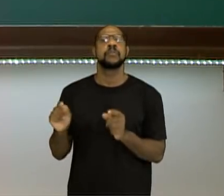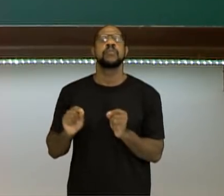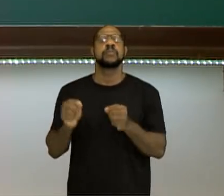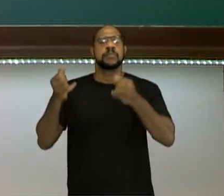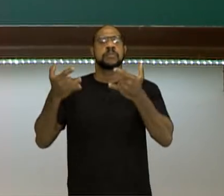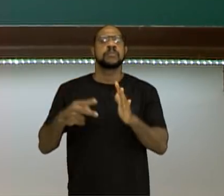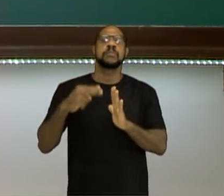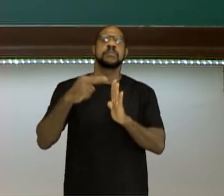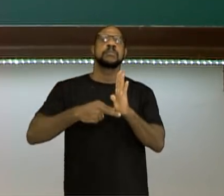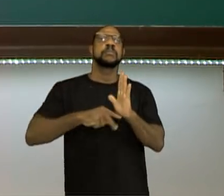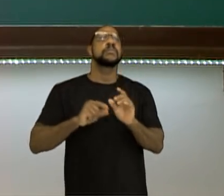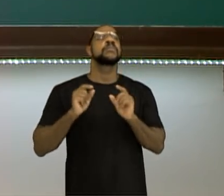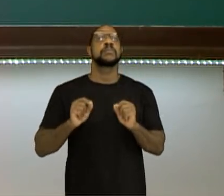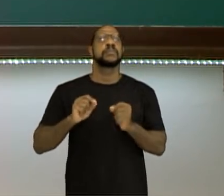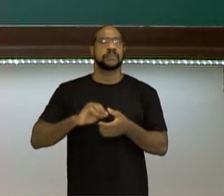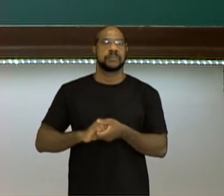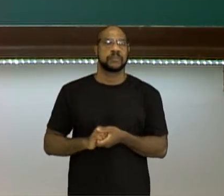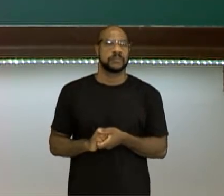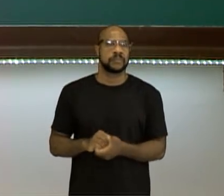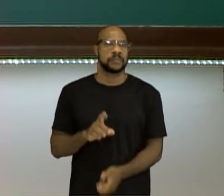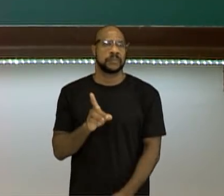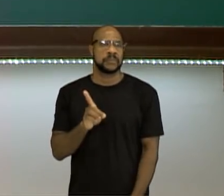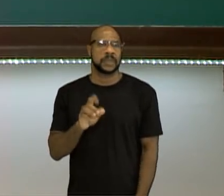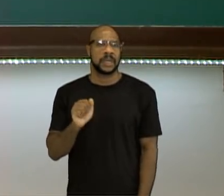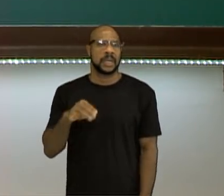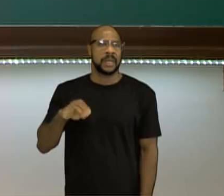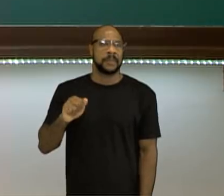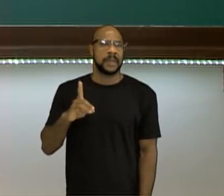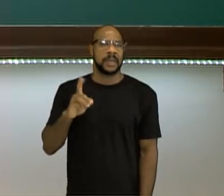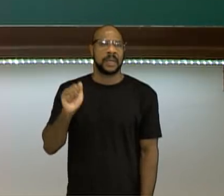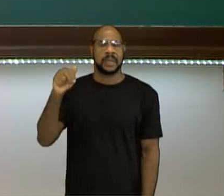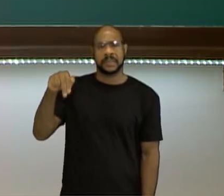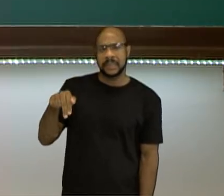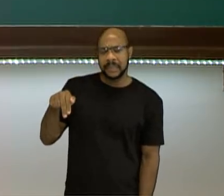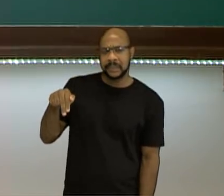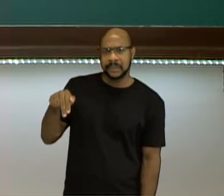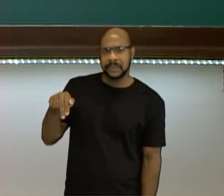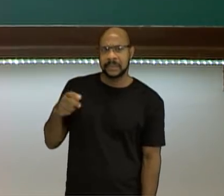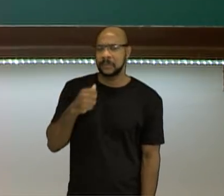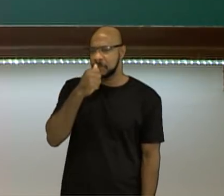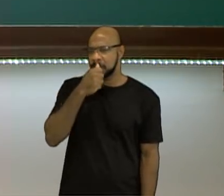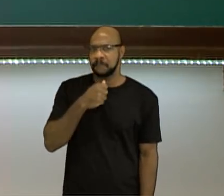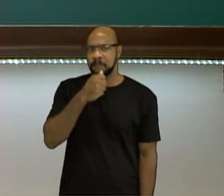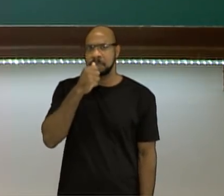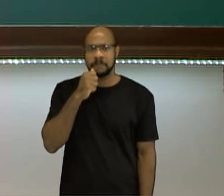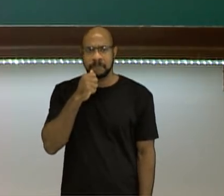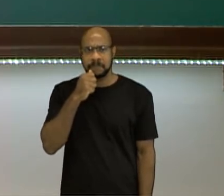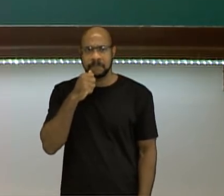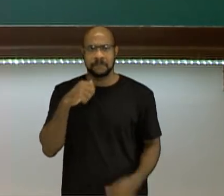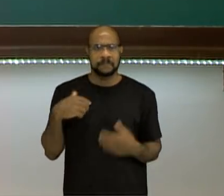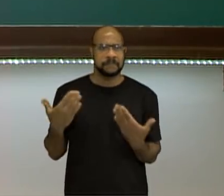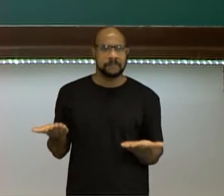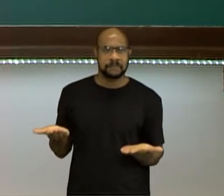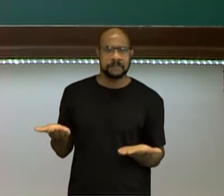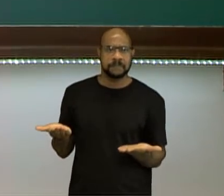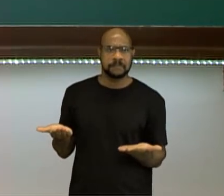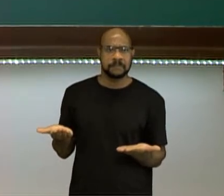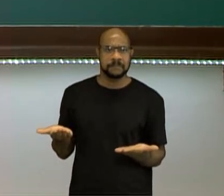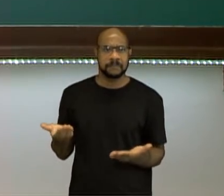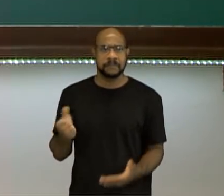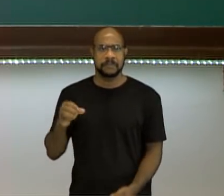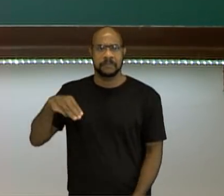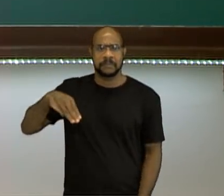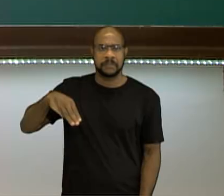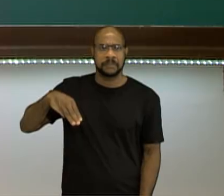o texto? Ramadã, período de jejuar. Muslim, os muçulmanos. Tinha lá World Cup, Copa